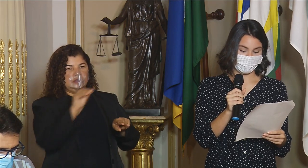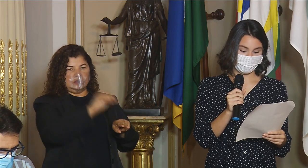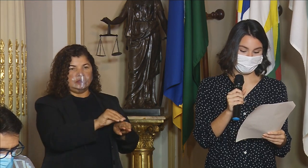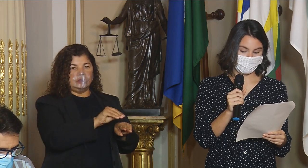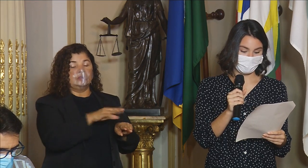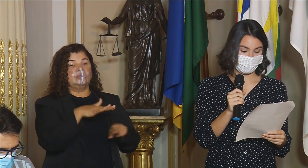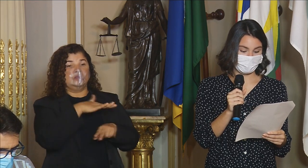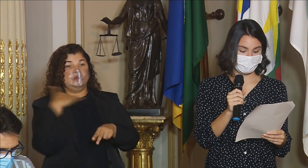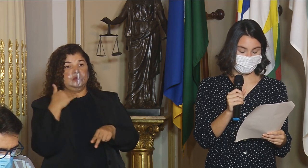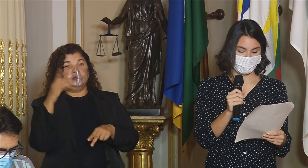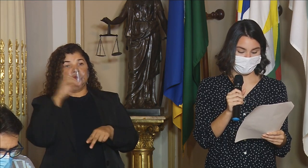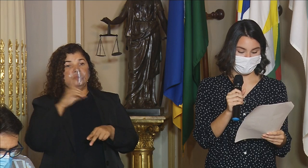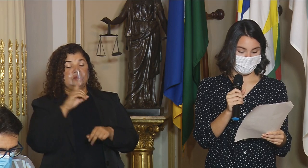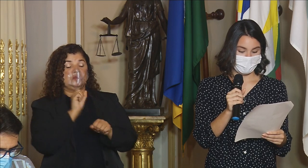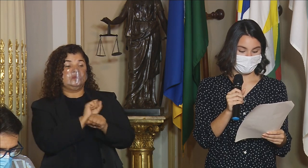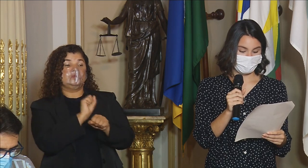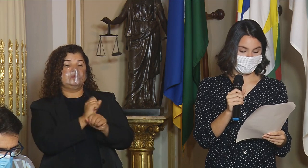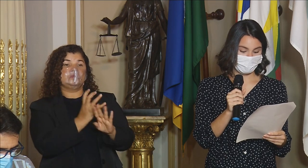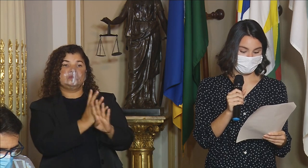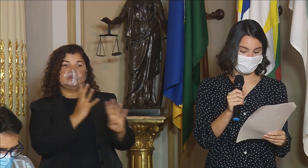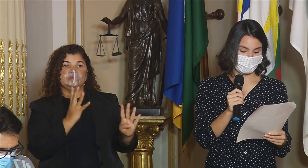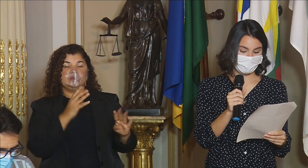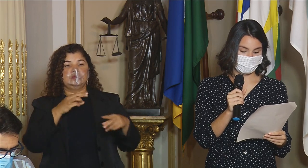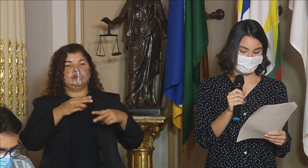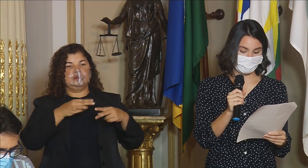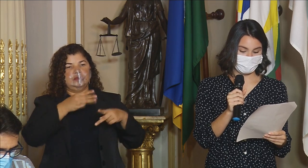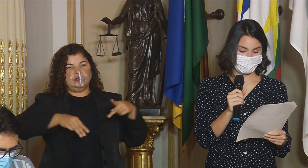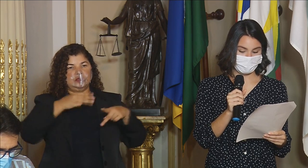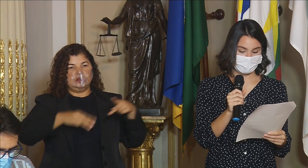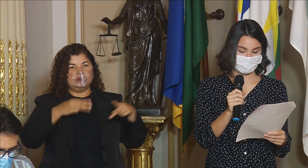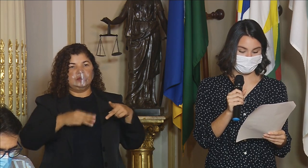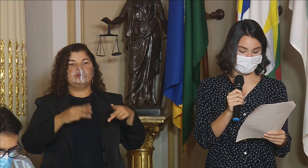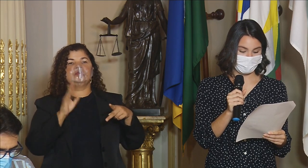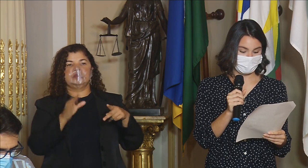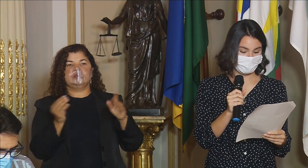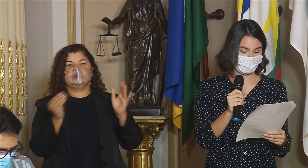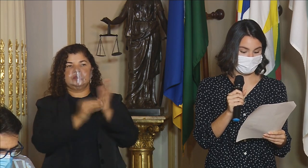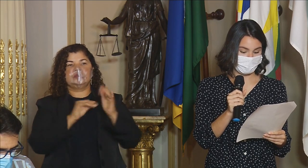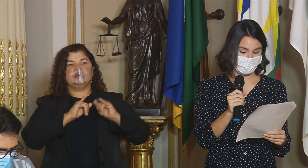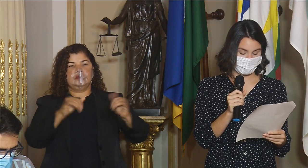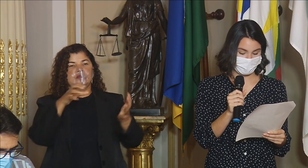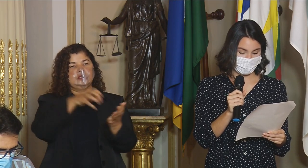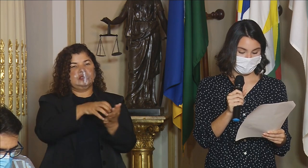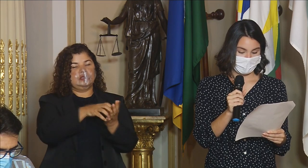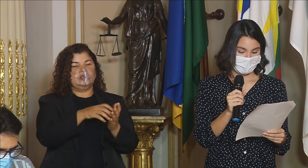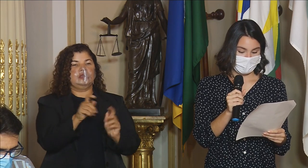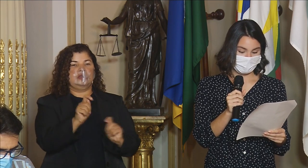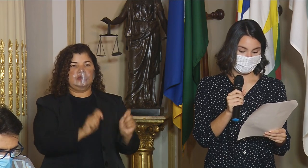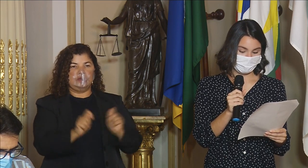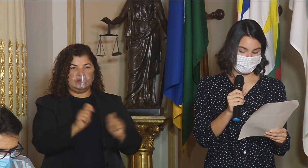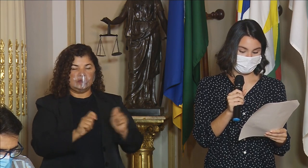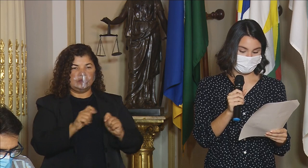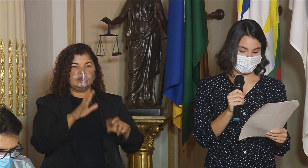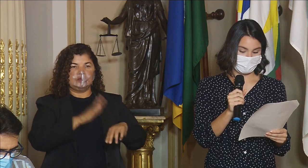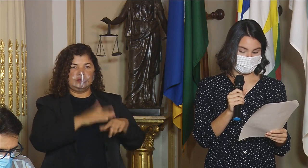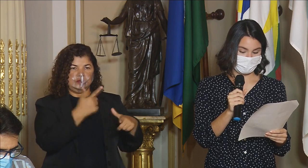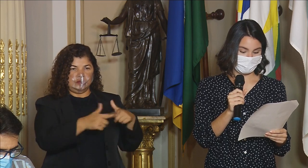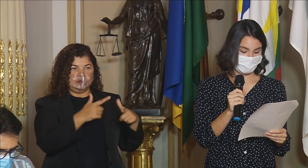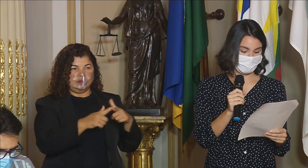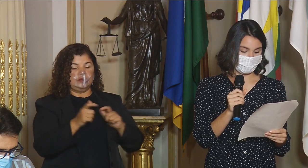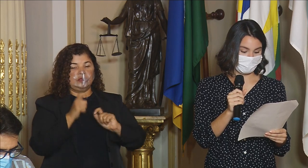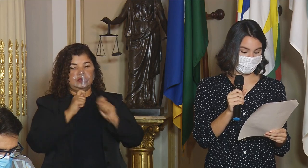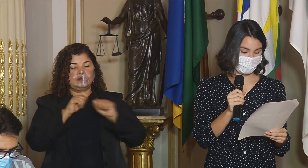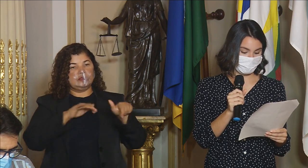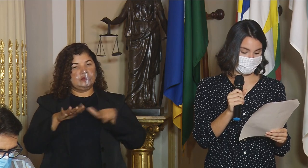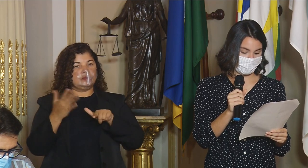Ela morreu no domingo na lista de espera. O Ministério Público, inclusive, oficiou a Central de Regulação sobre este caso. Em entrevista na semana passada,